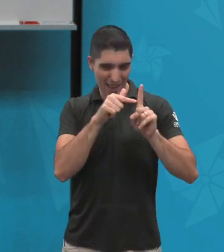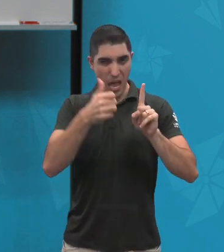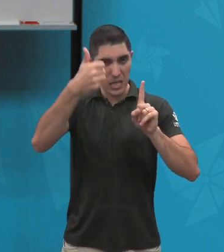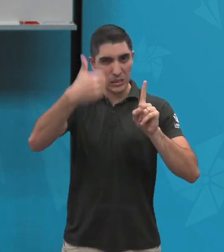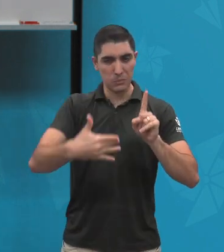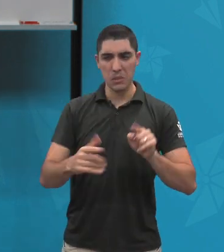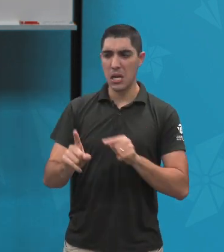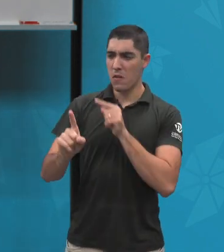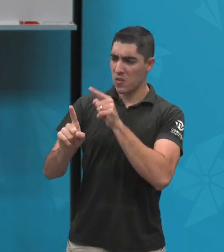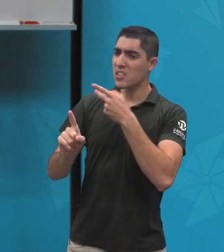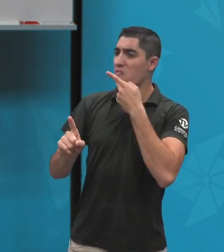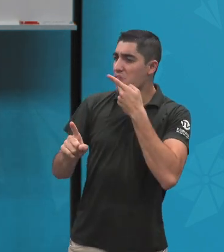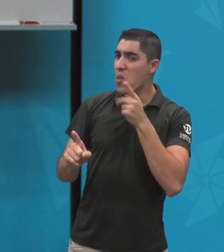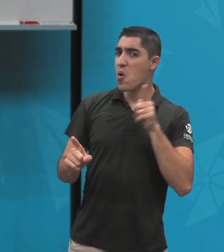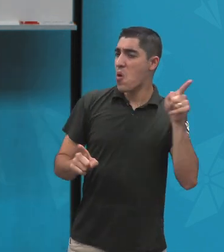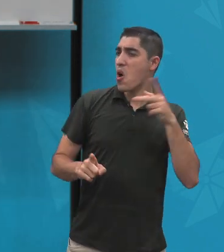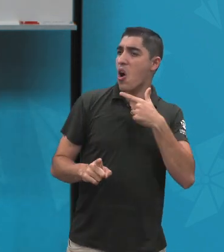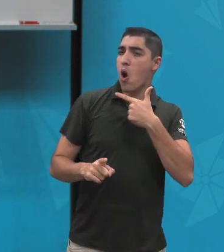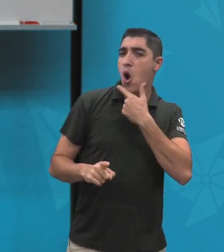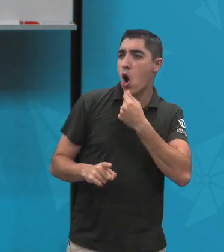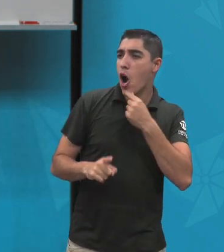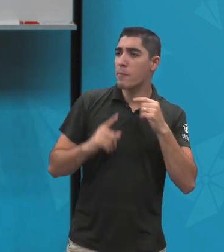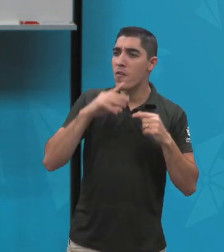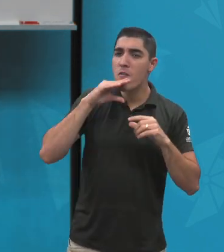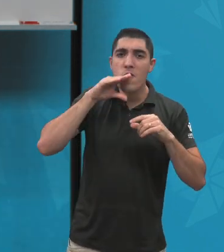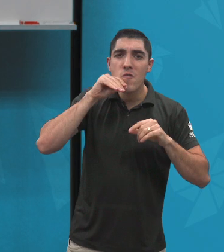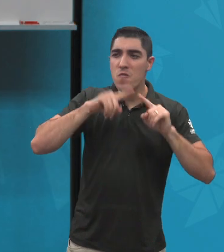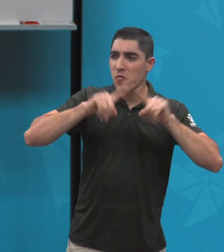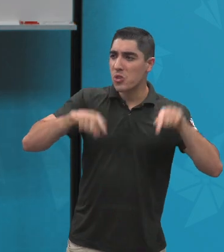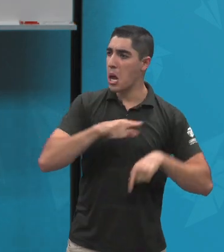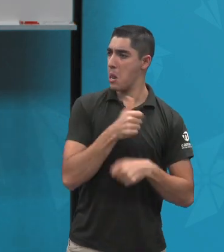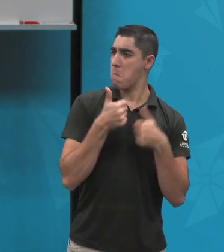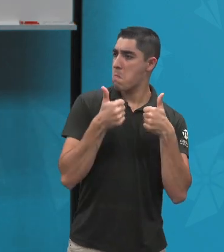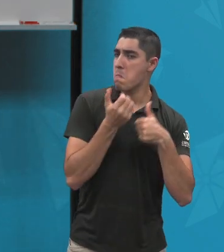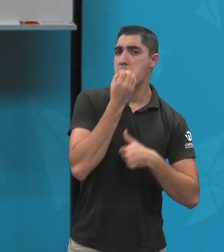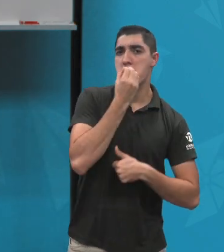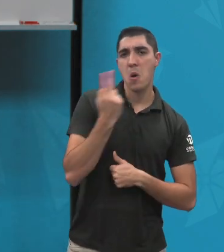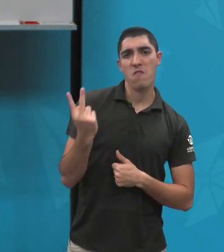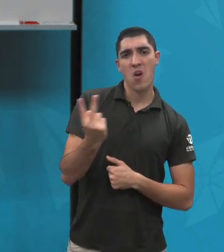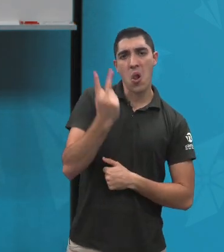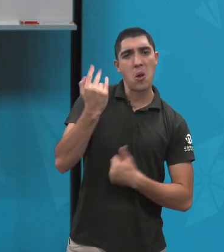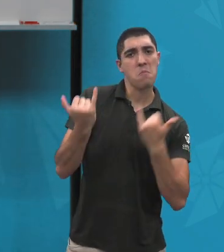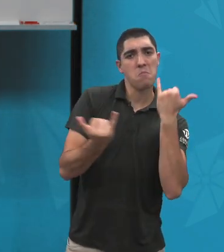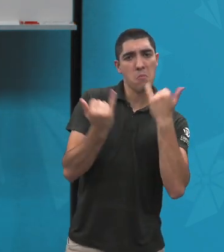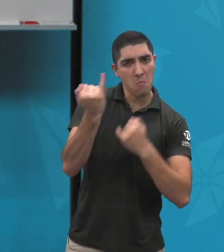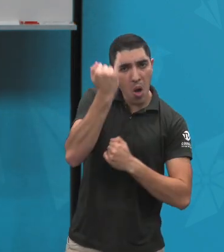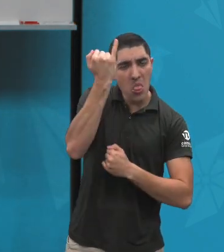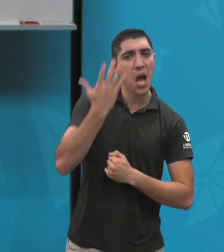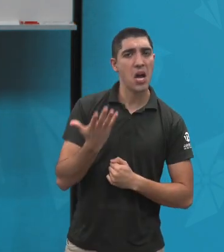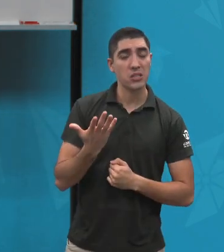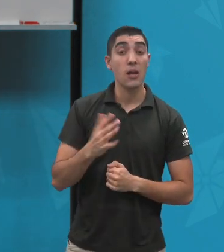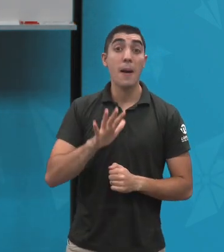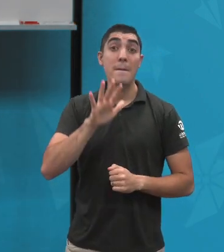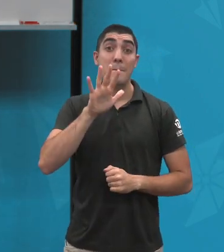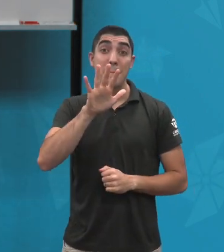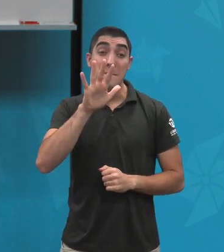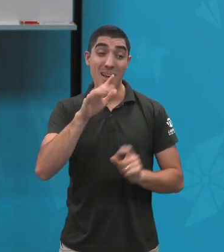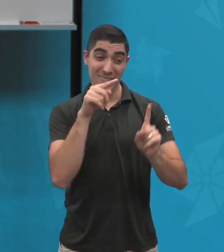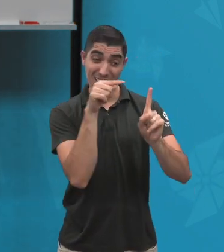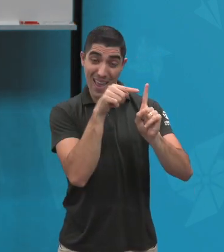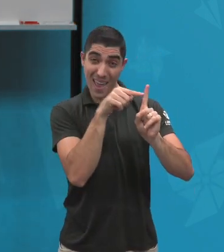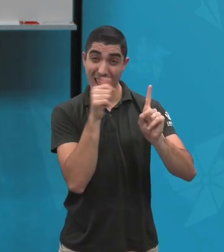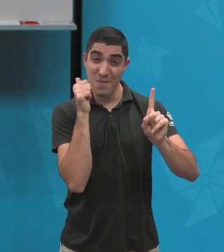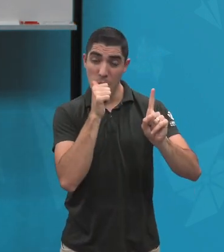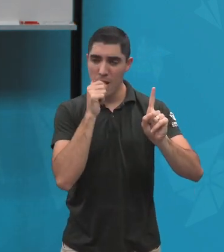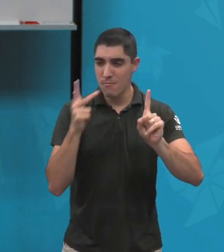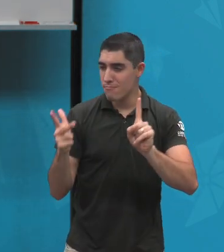ao mesmo tempo ela destaca um detalhe muito importante. Ela vê com os próprios olhos dela, ela julga a